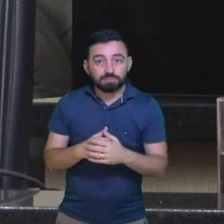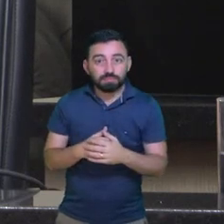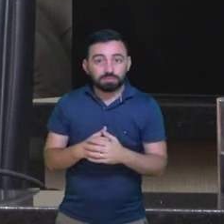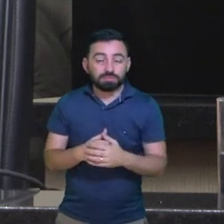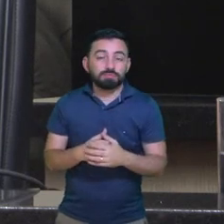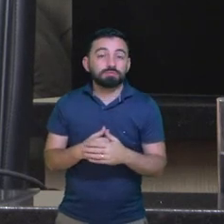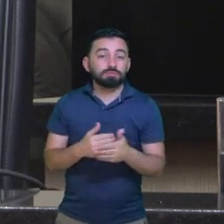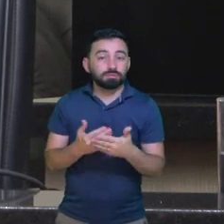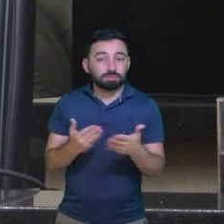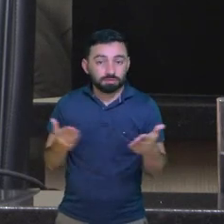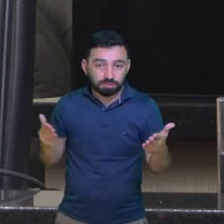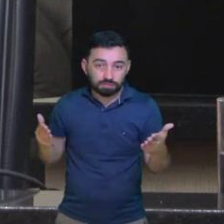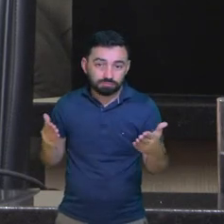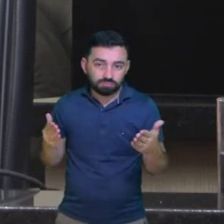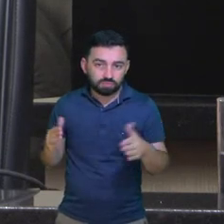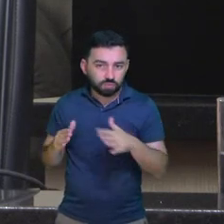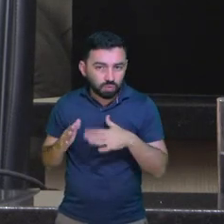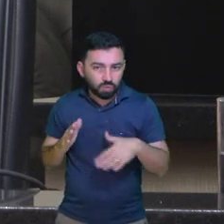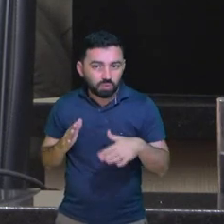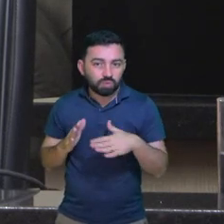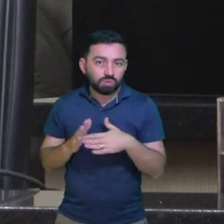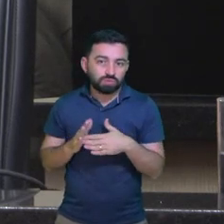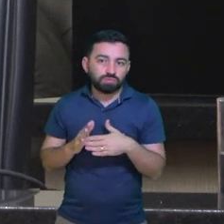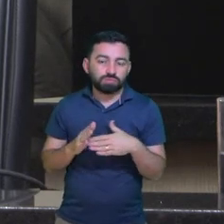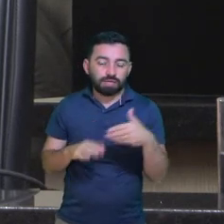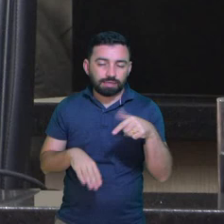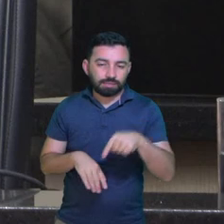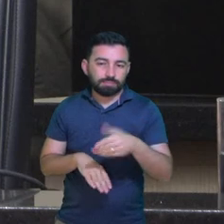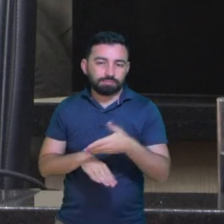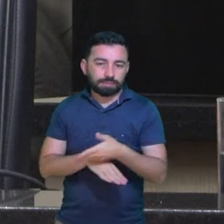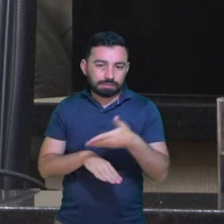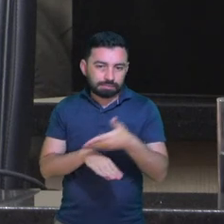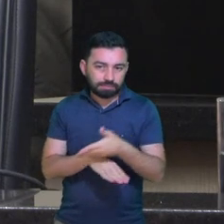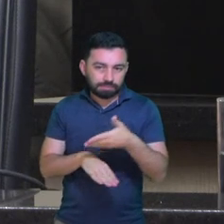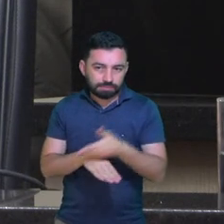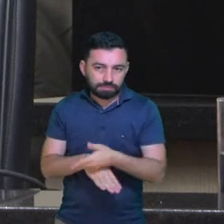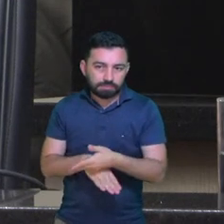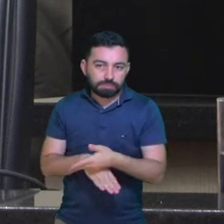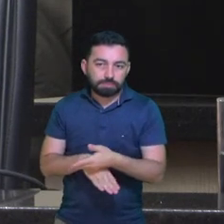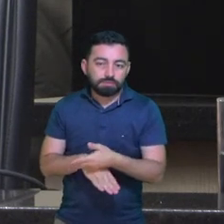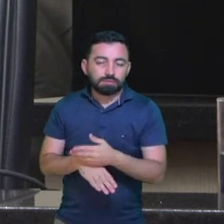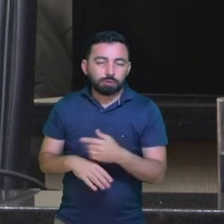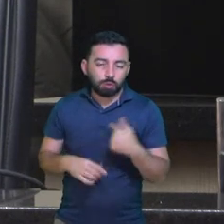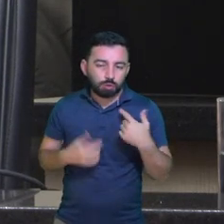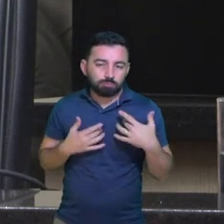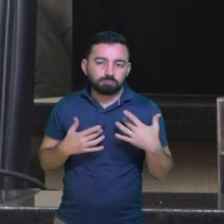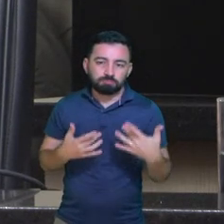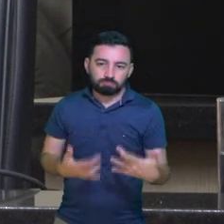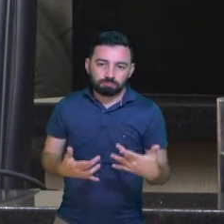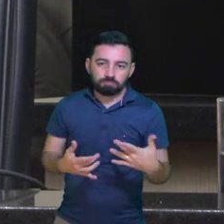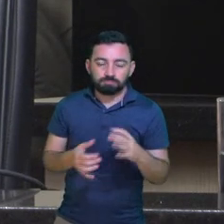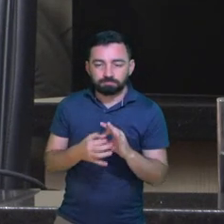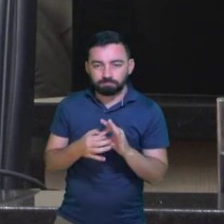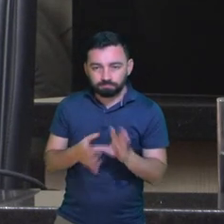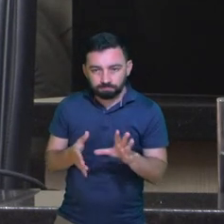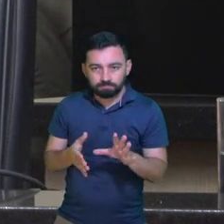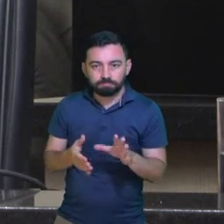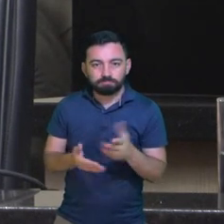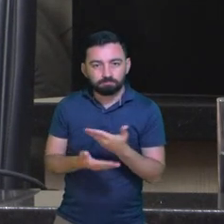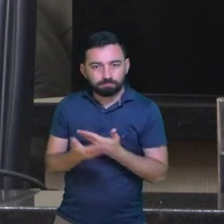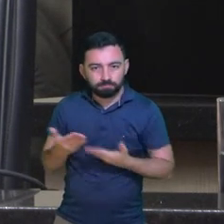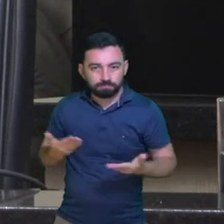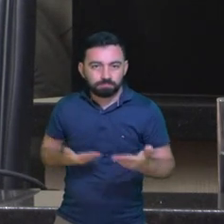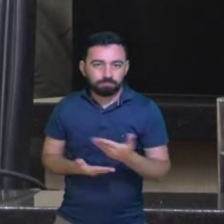agradecer osfios que estão aqui também participando né e nos colocarmos à disposição para esse diálogo e